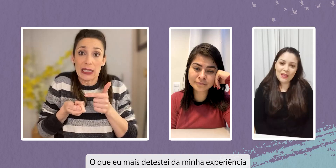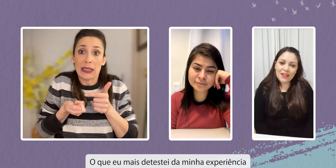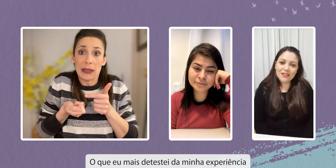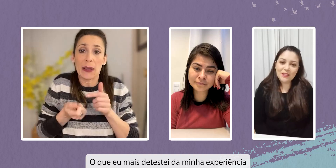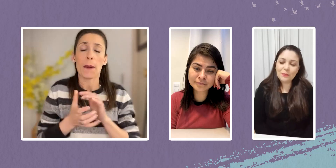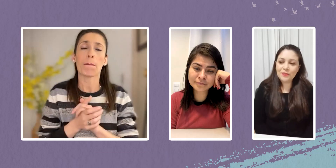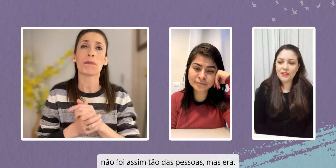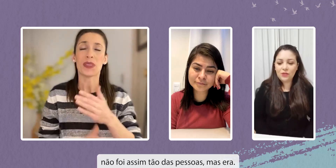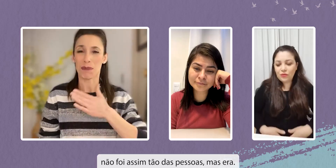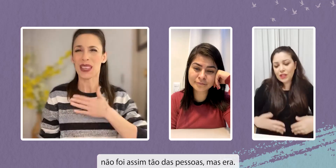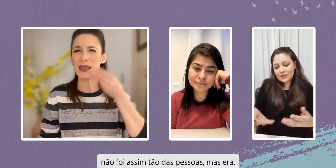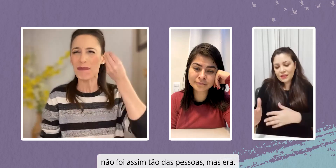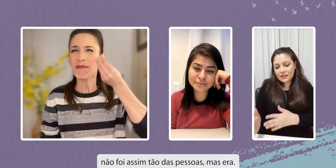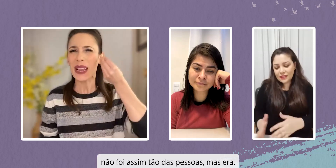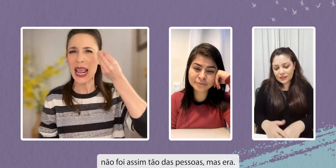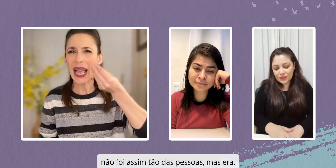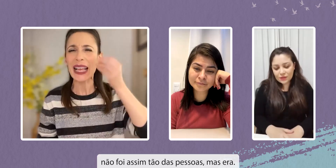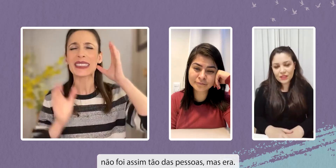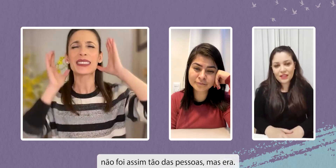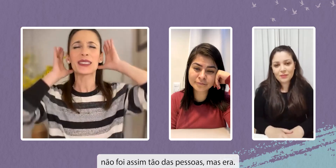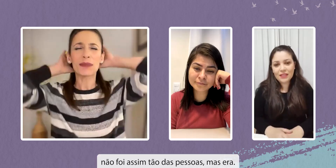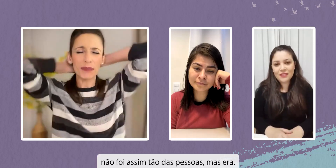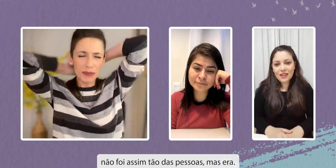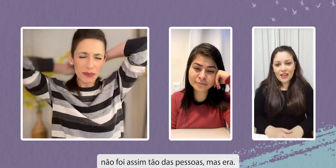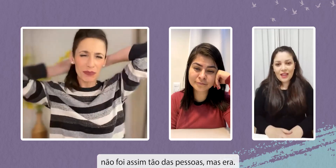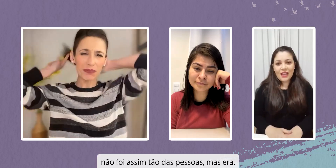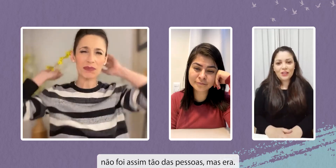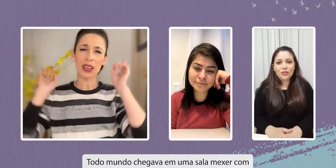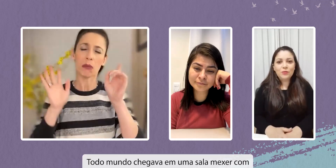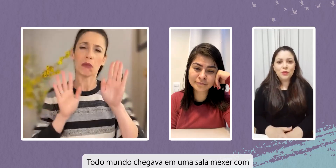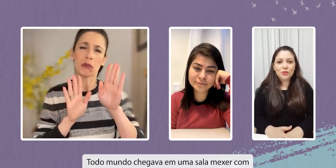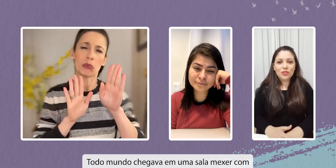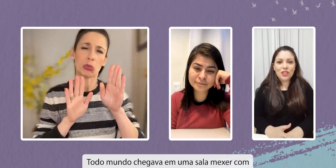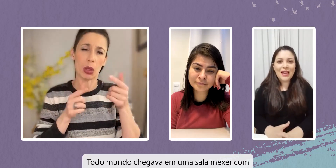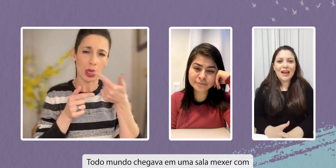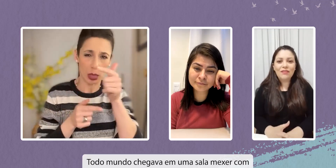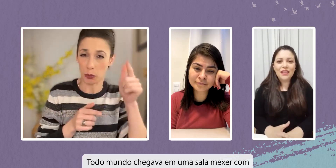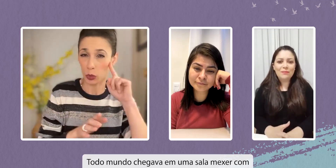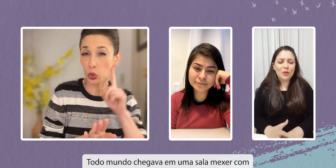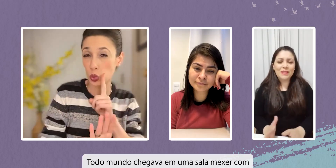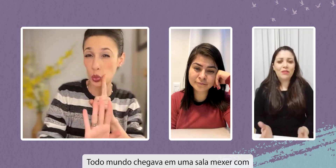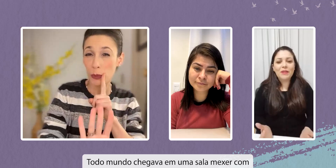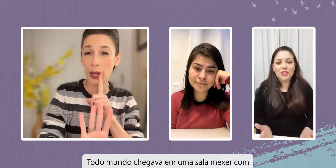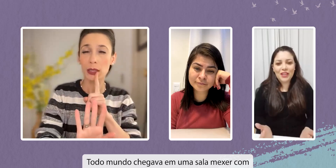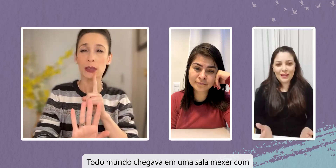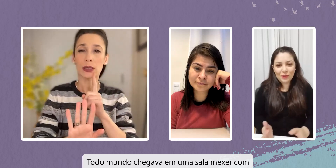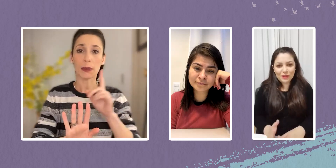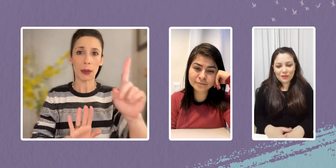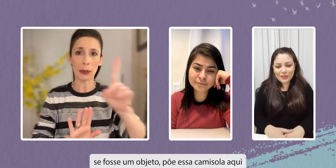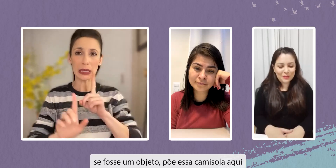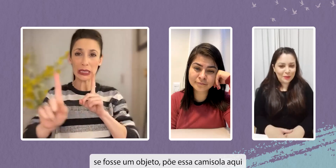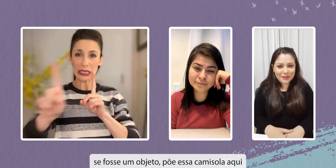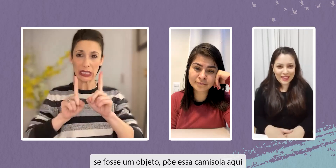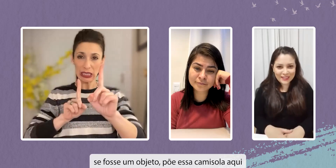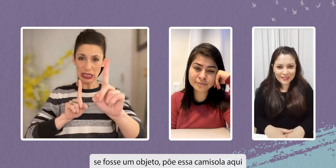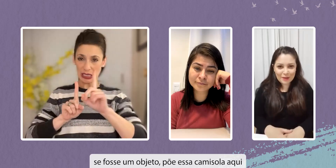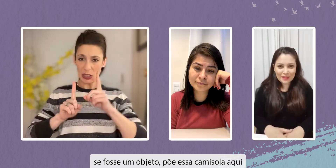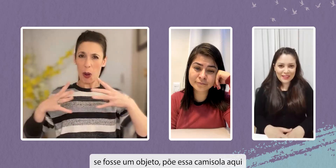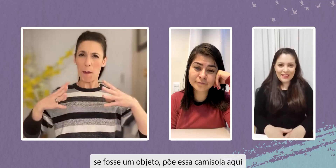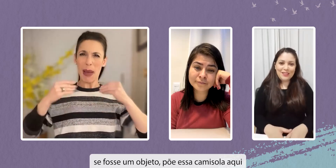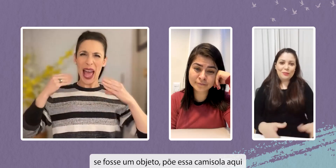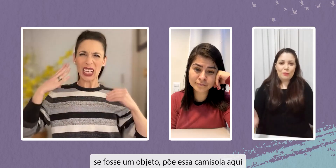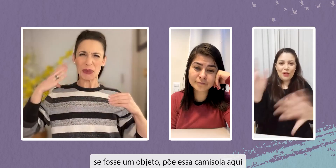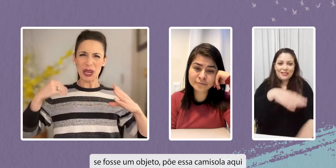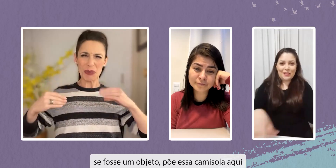da minha experiência não foi assim nessa questão da surdez, mas era todo mundo chegava e começava a mexer como se fosse um objeto,